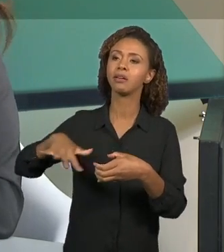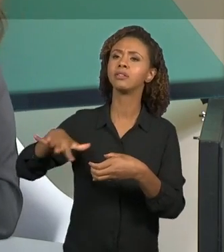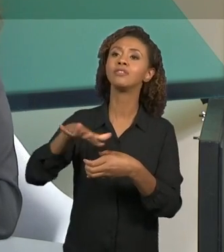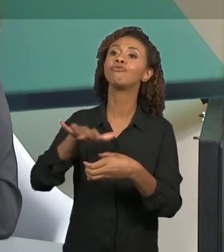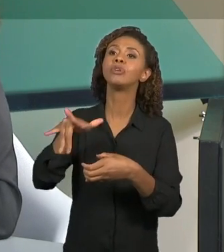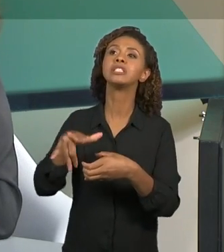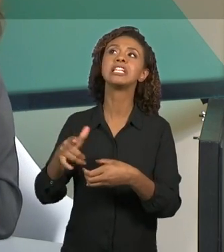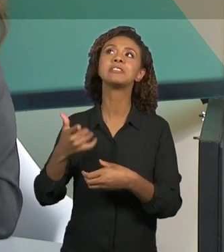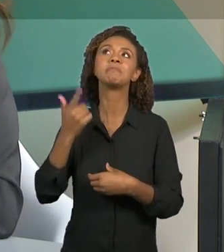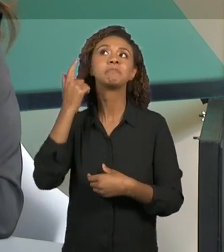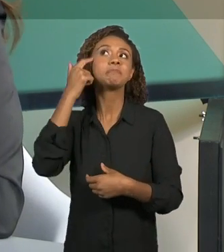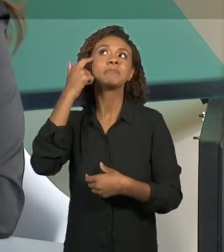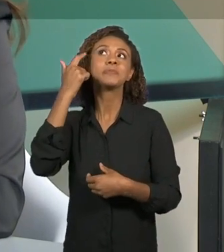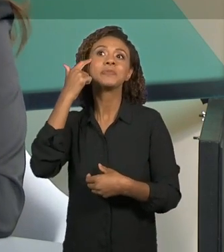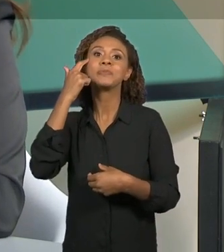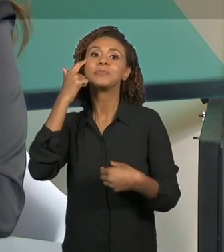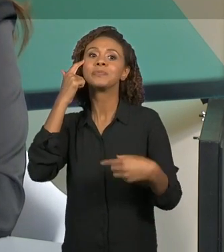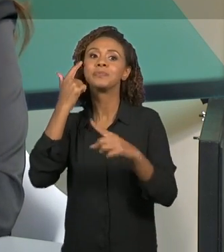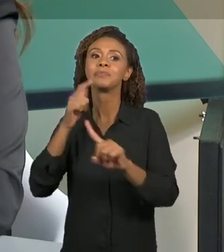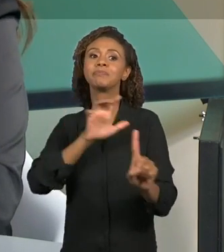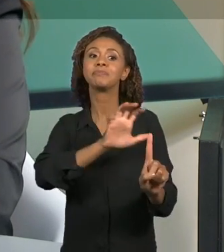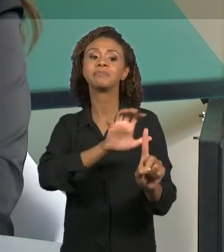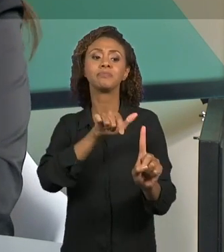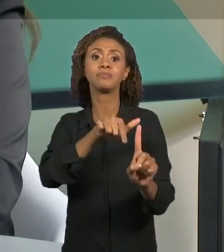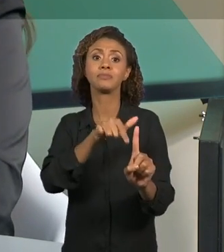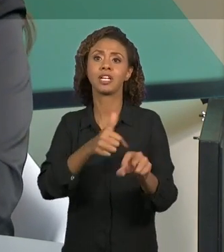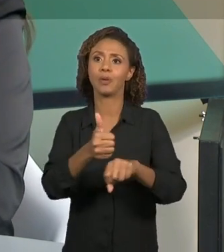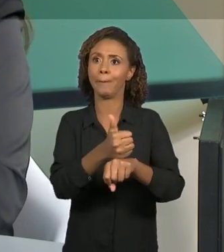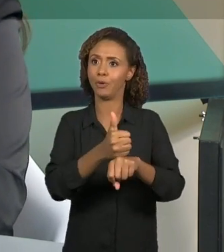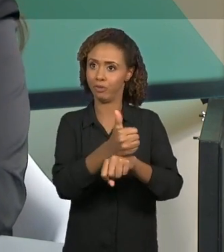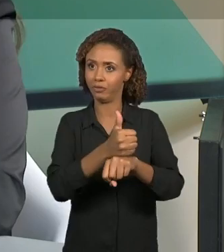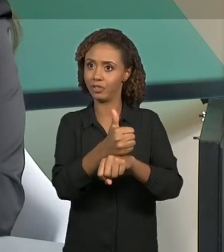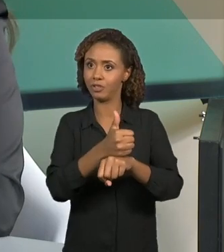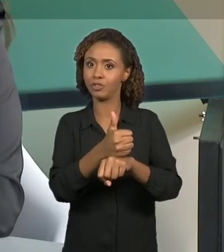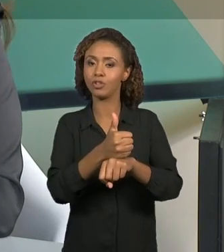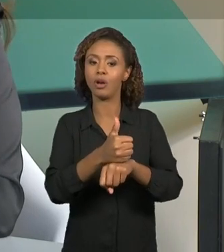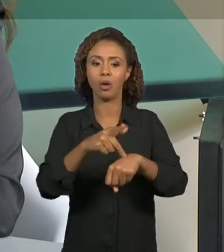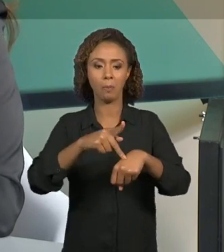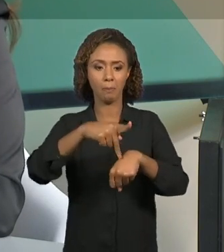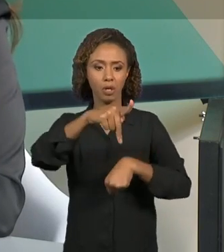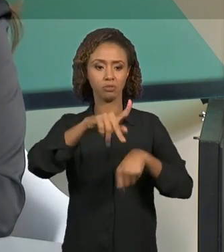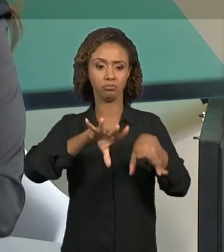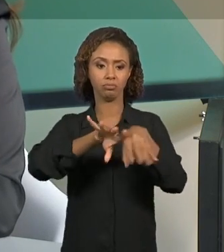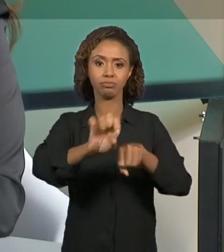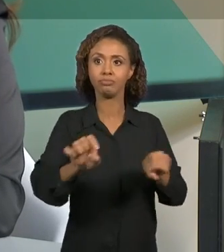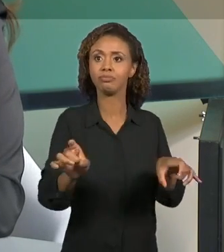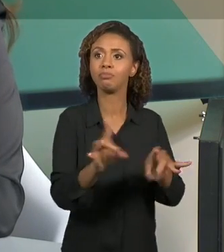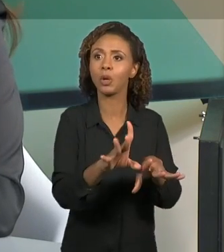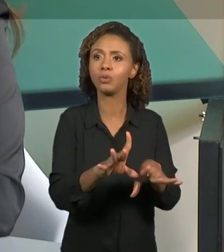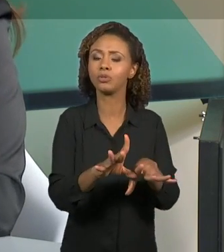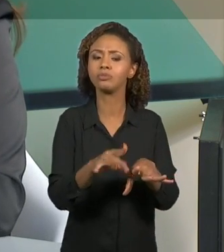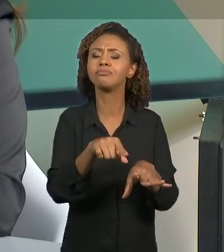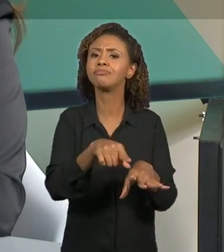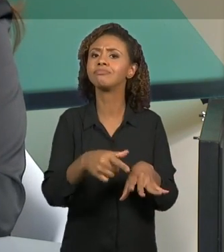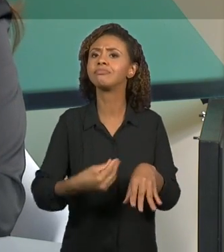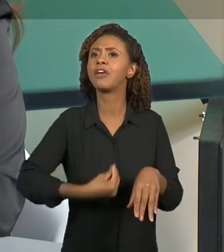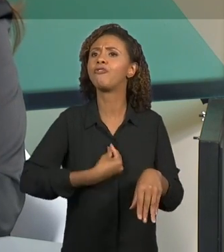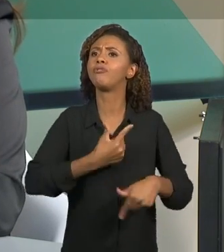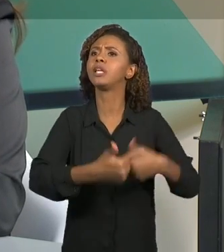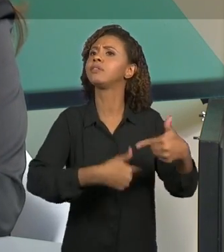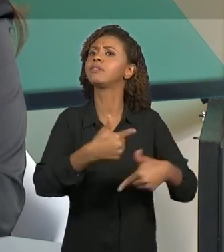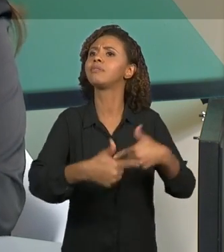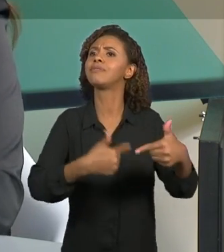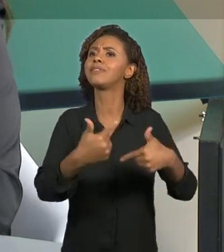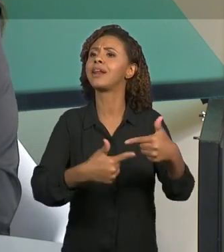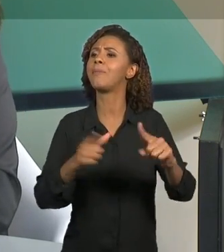de impacto nesse curso né então ele tem uma pessoa que vai sair com a pós-graduação no dia a dia no trabalho